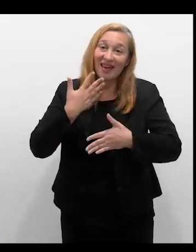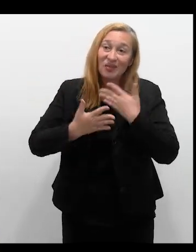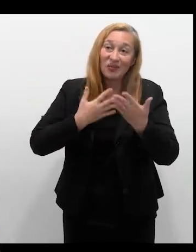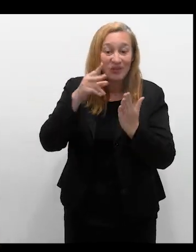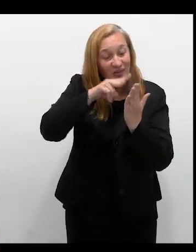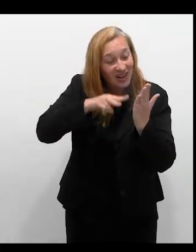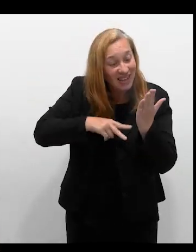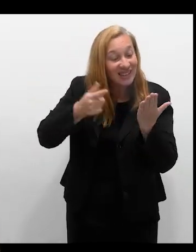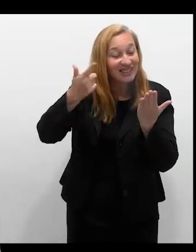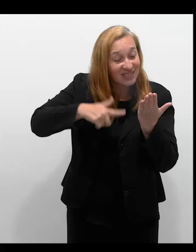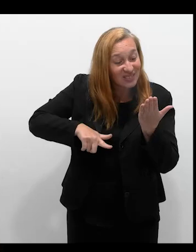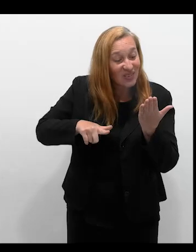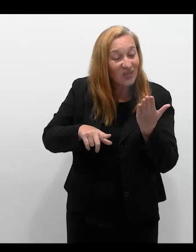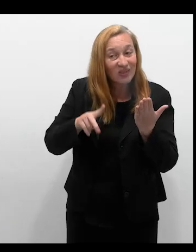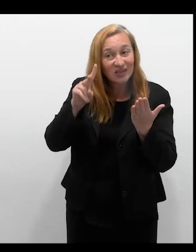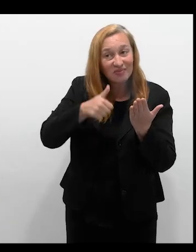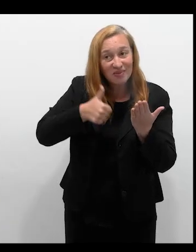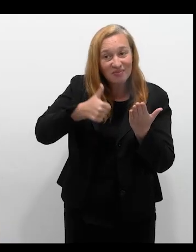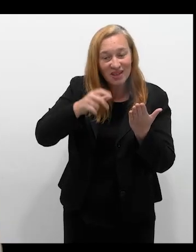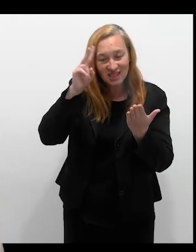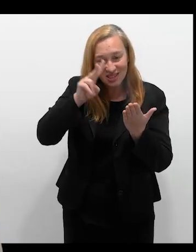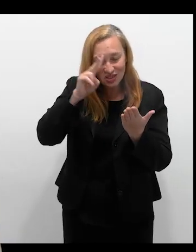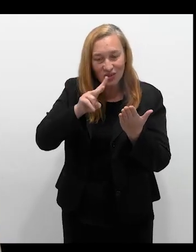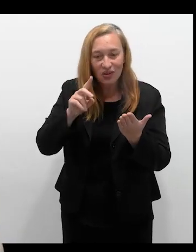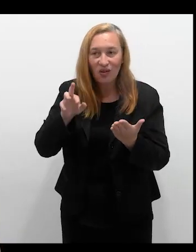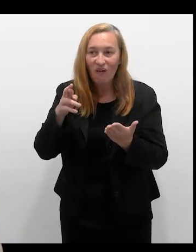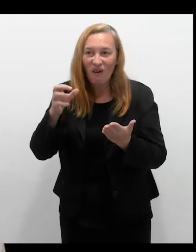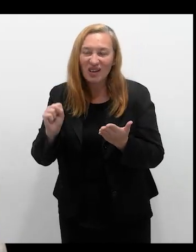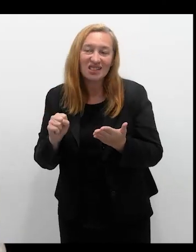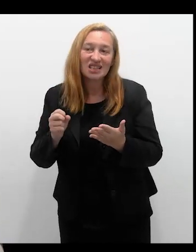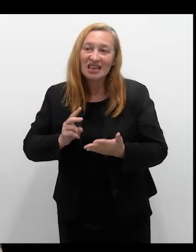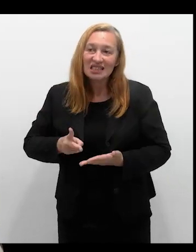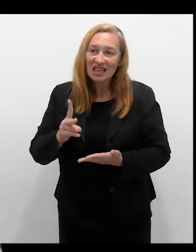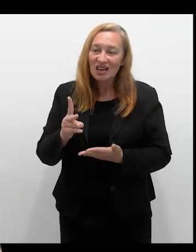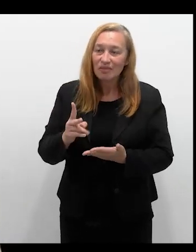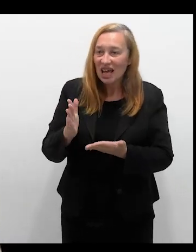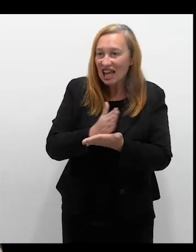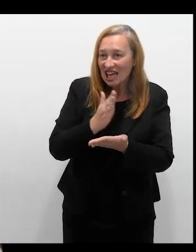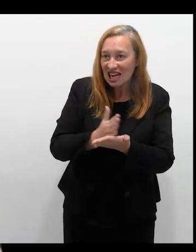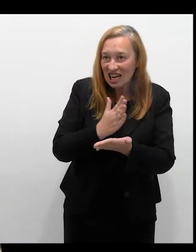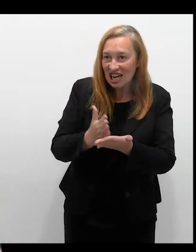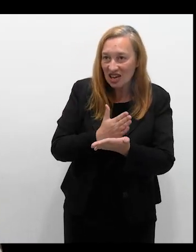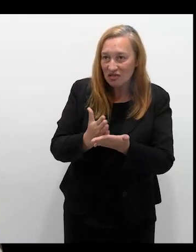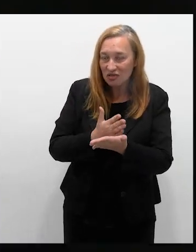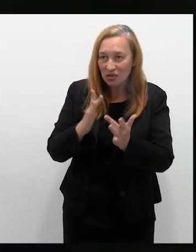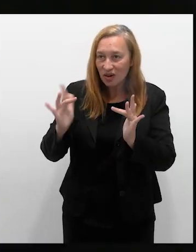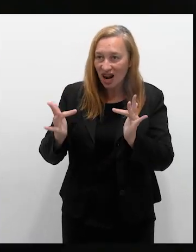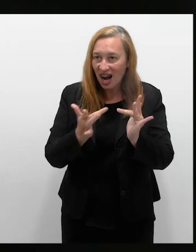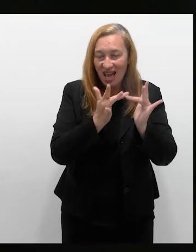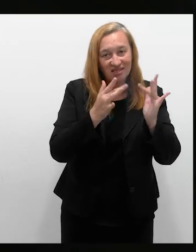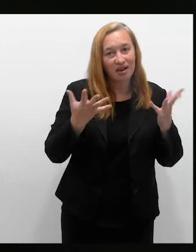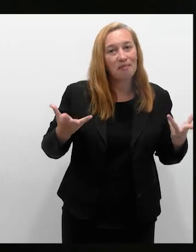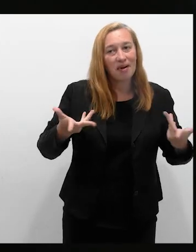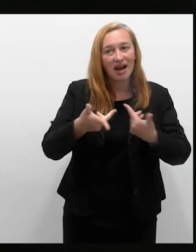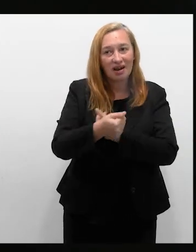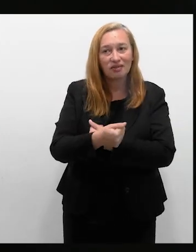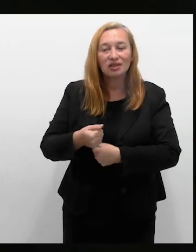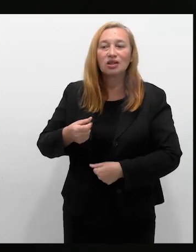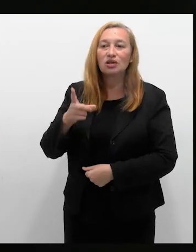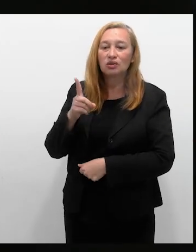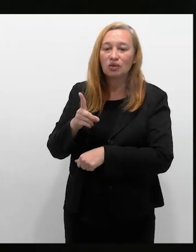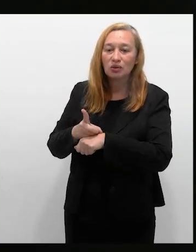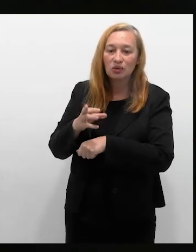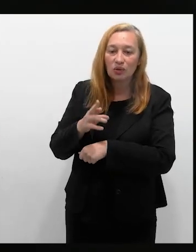figurinhas, né? Legal. Aí me animou a ler, eu estou relendo primeiras histórias de Guimarães Rosa. Mas ler os clássicos é sempre... Sempre.